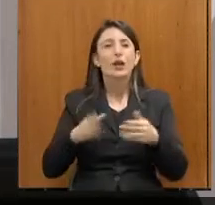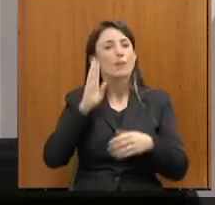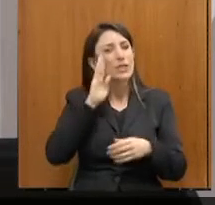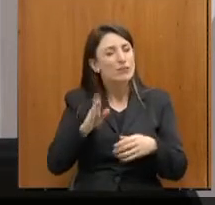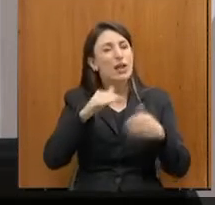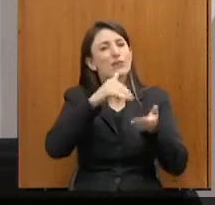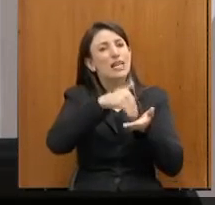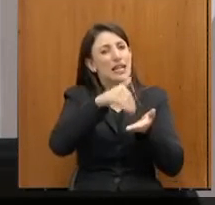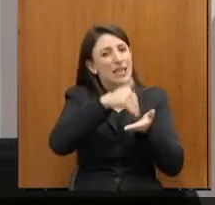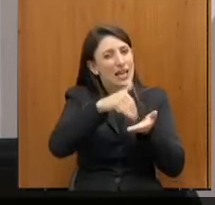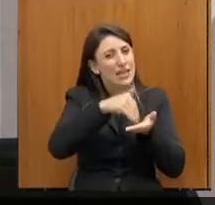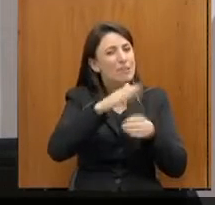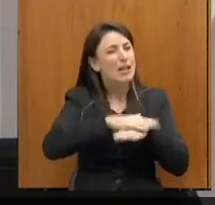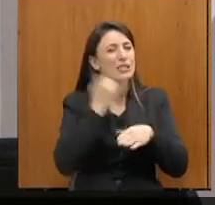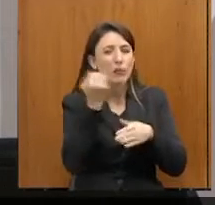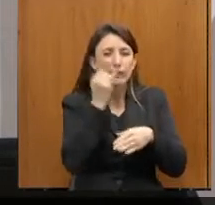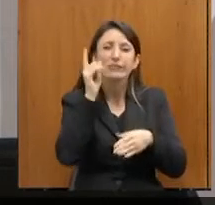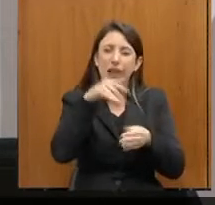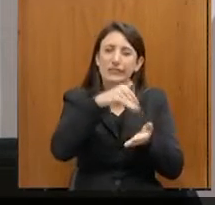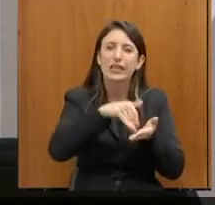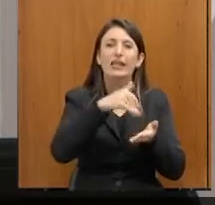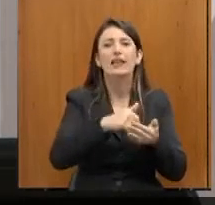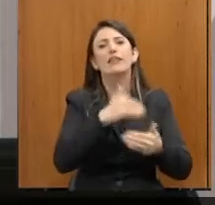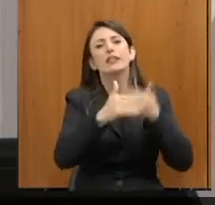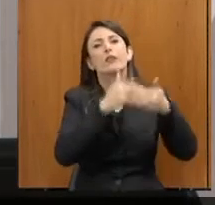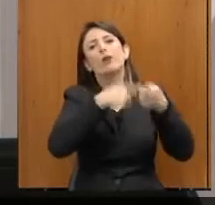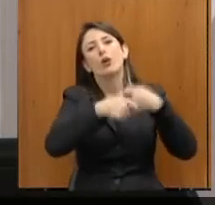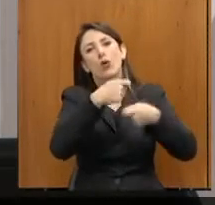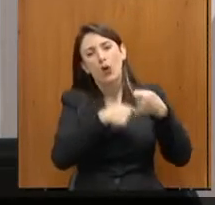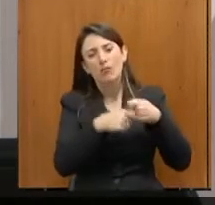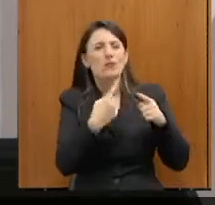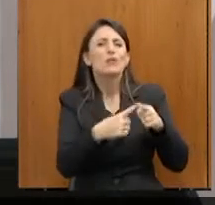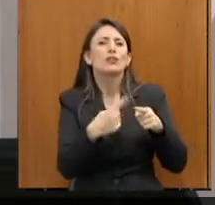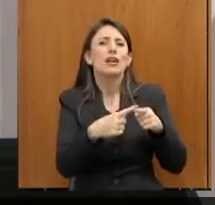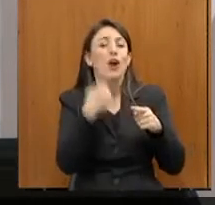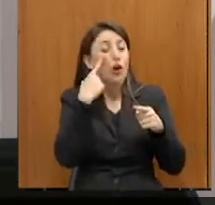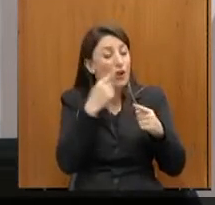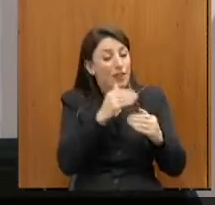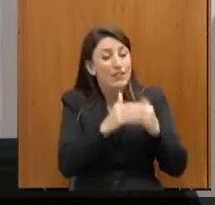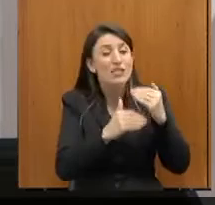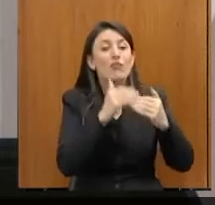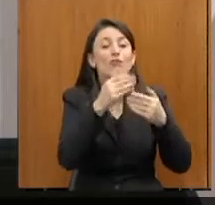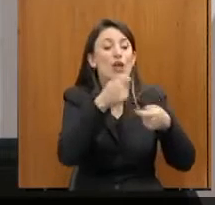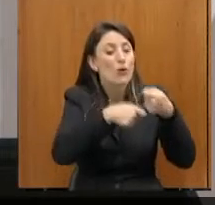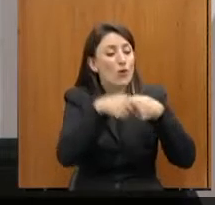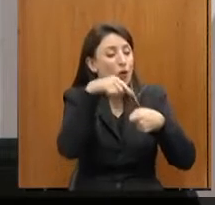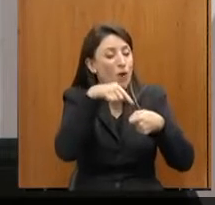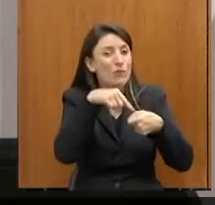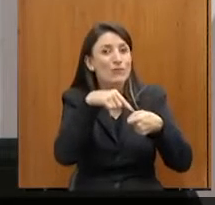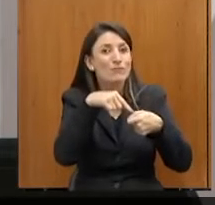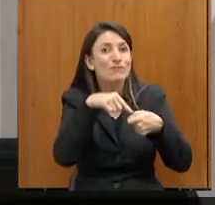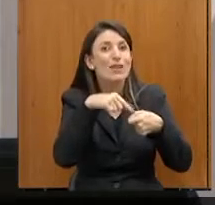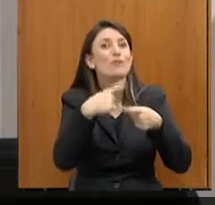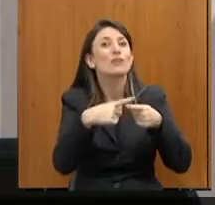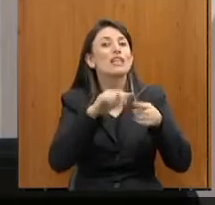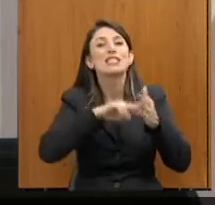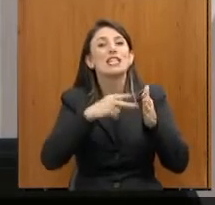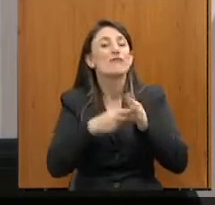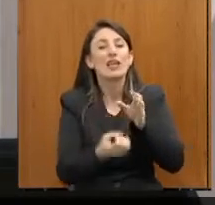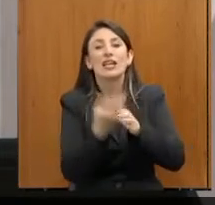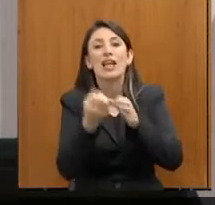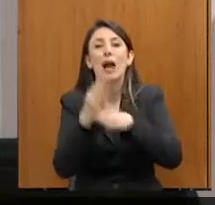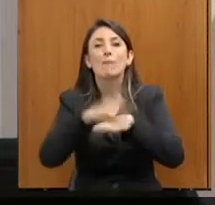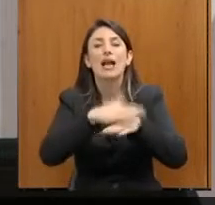importante a secretaria desenvolvimento econômico Porque que as secretarias aumenta o nome já desenvolvimento econômico é para gente jogar mais emprego